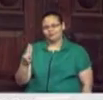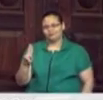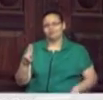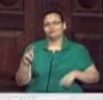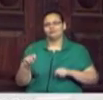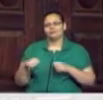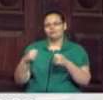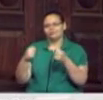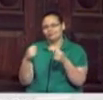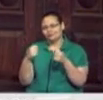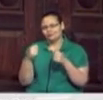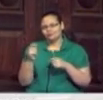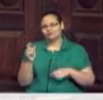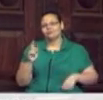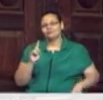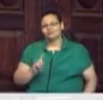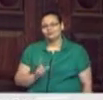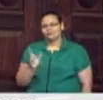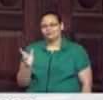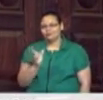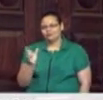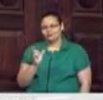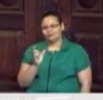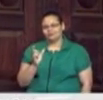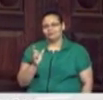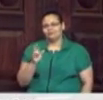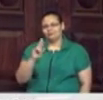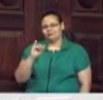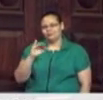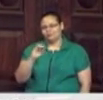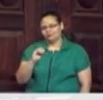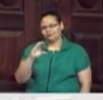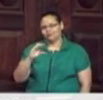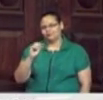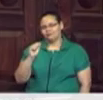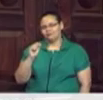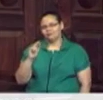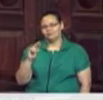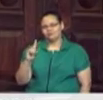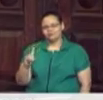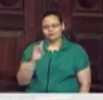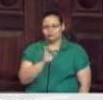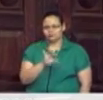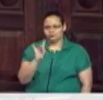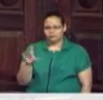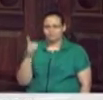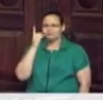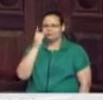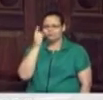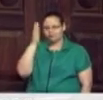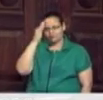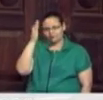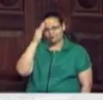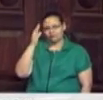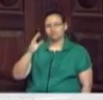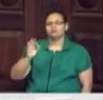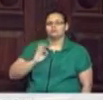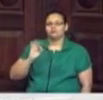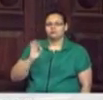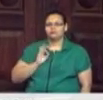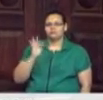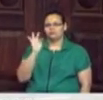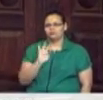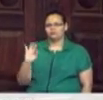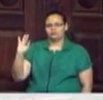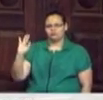RioCard. Isso, cada deputado sabe, e quem sabe em algum momento a Polícia Federal nos